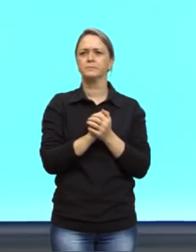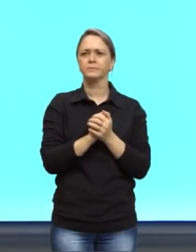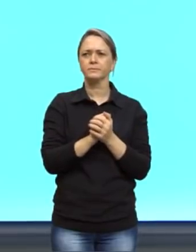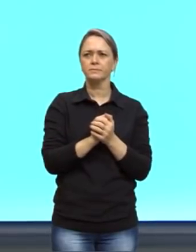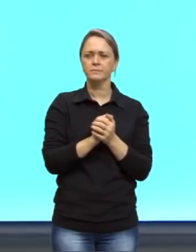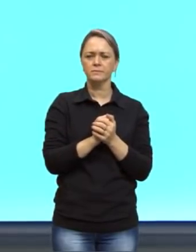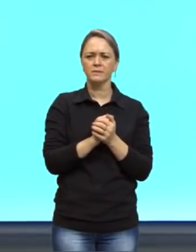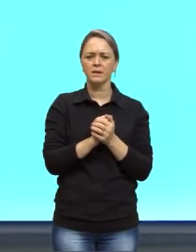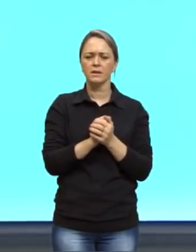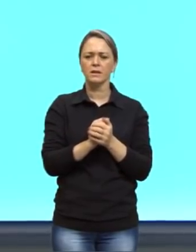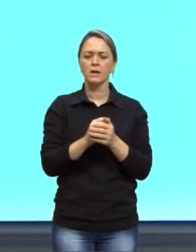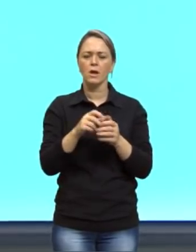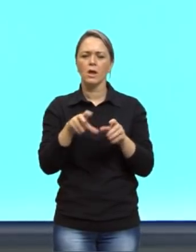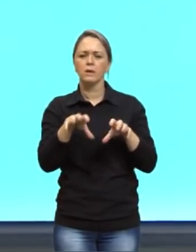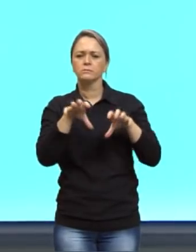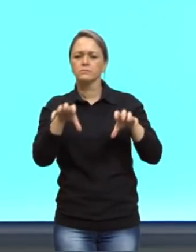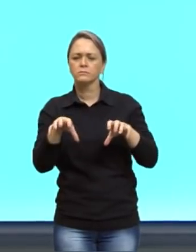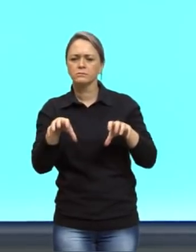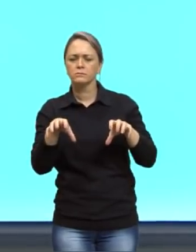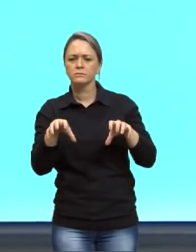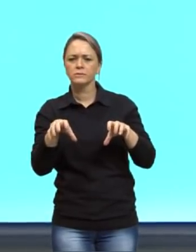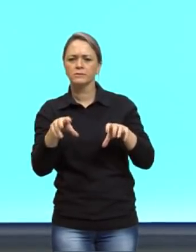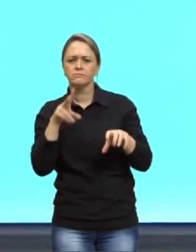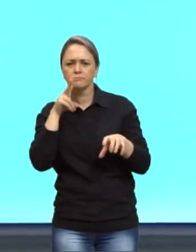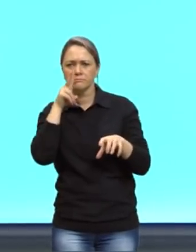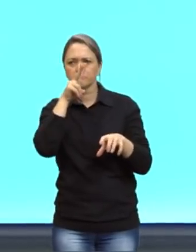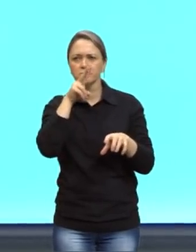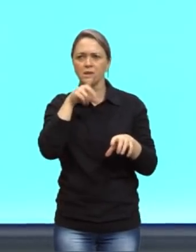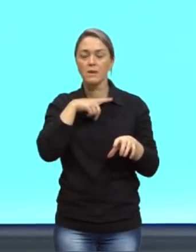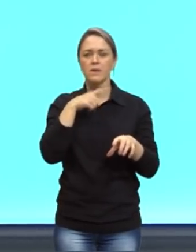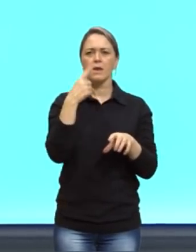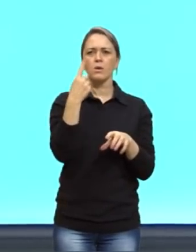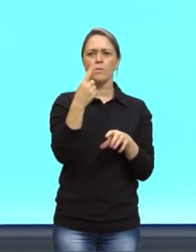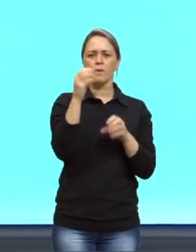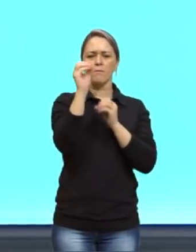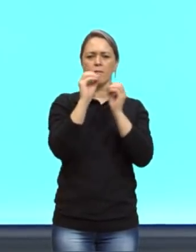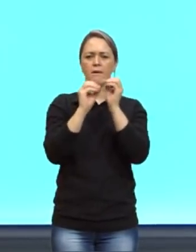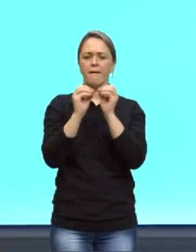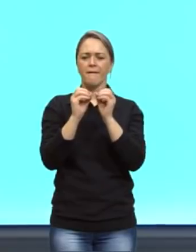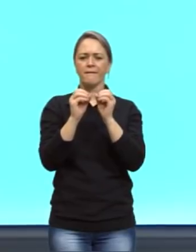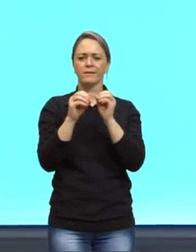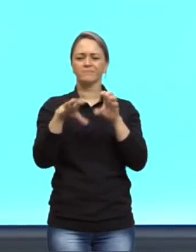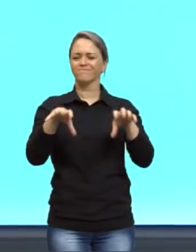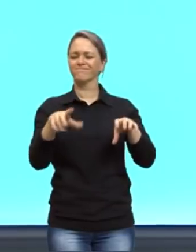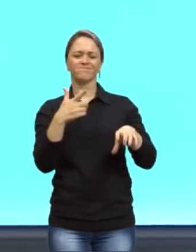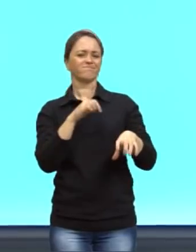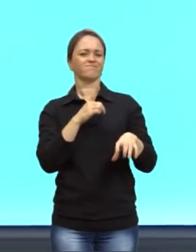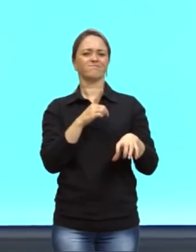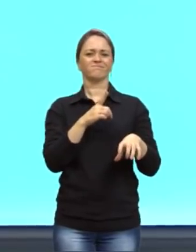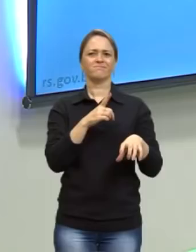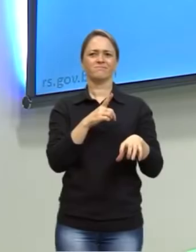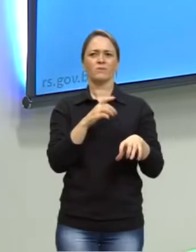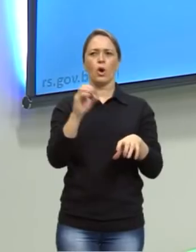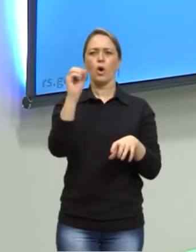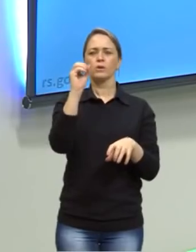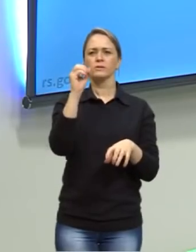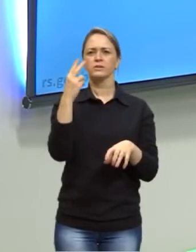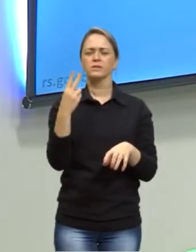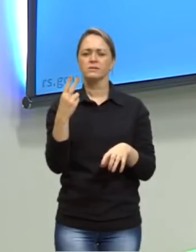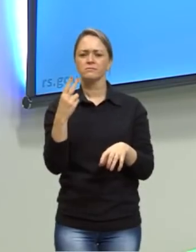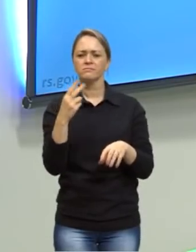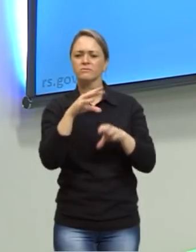o dipolo induzido é quando eu tenho uma molécula que é apolar esse exemplo aqui o oxigênio dissolvido na água